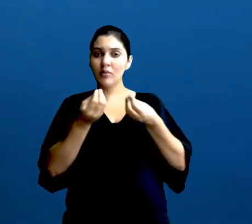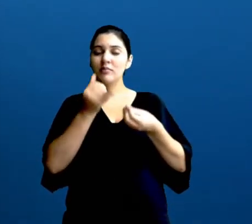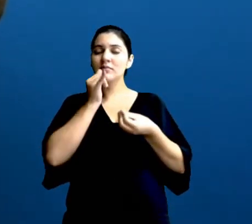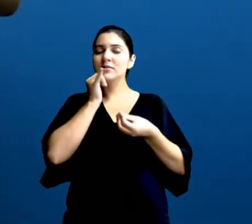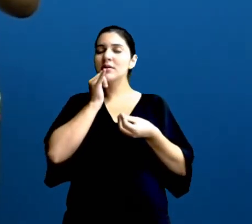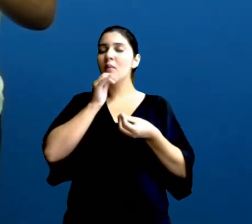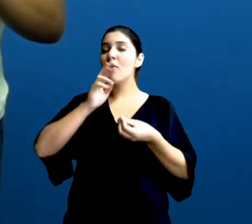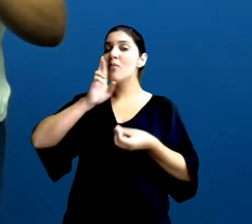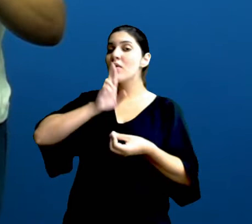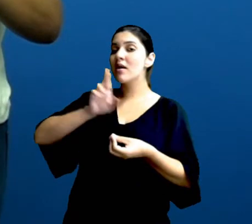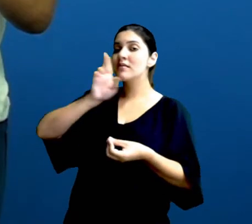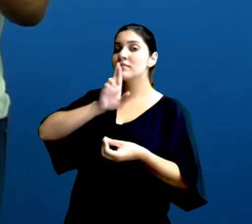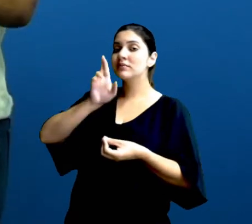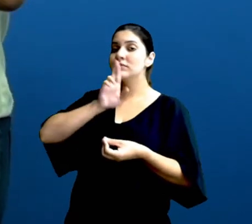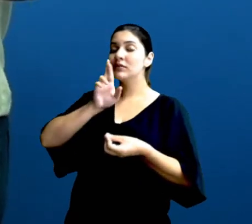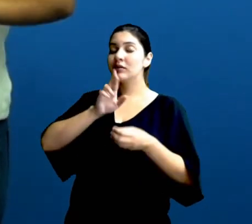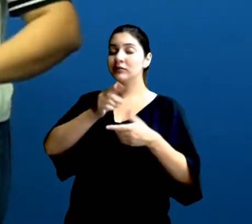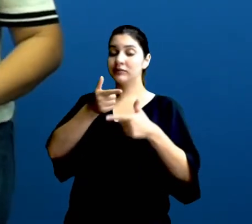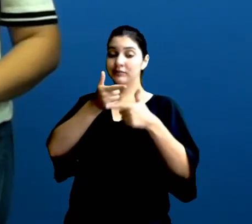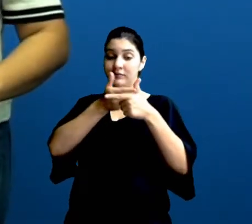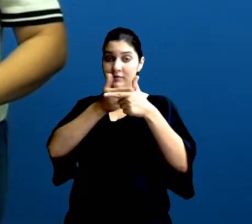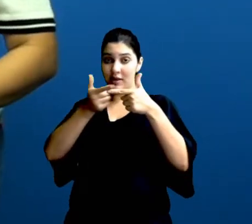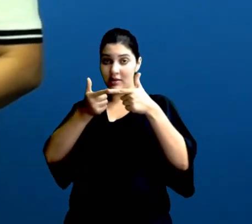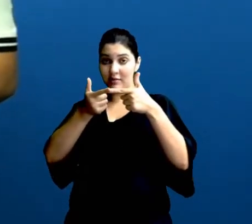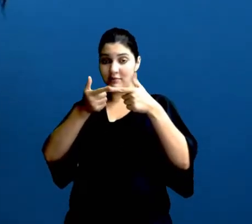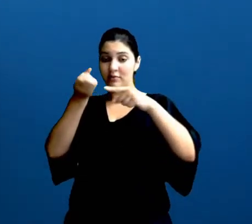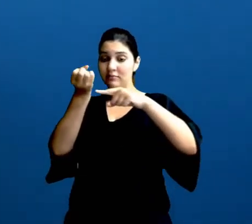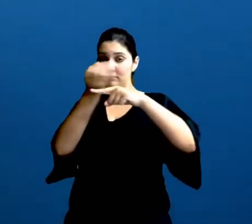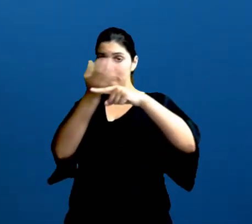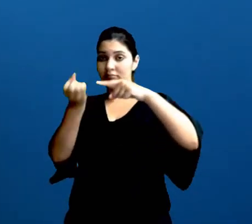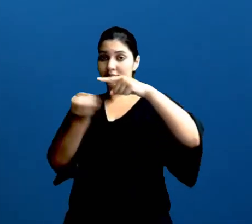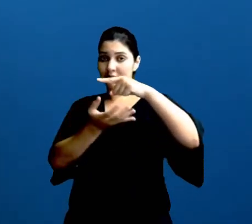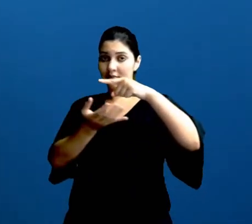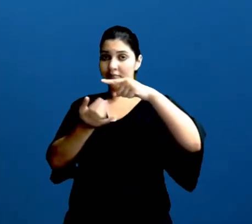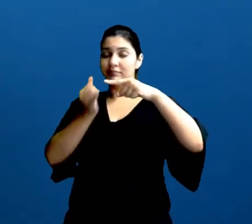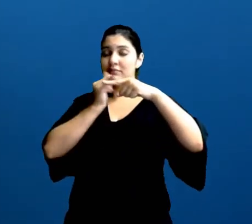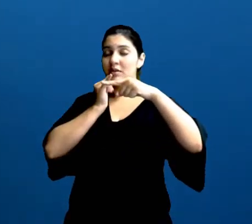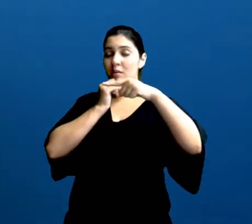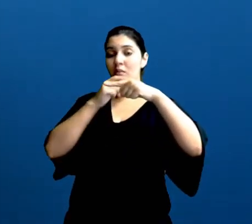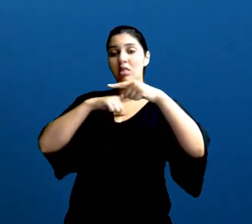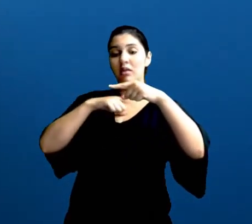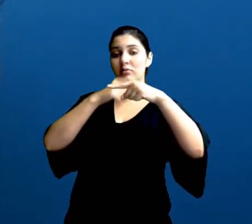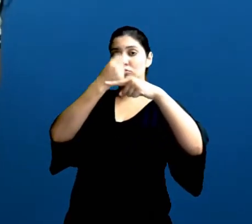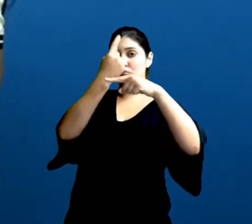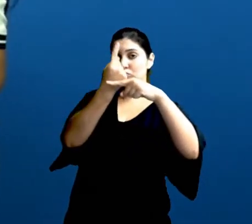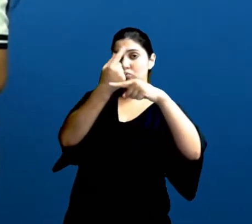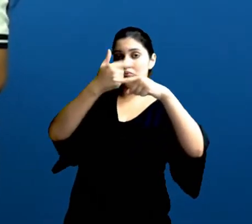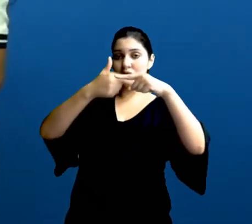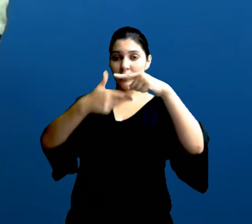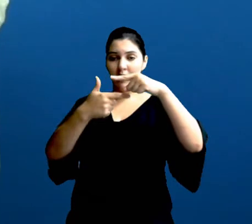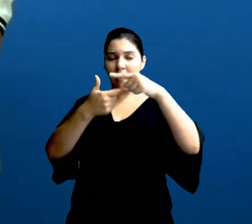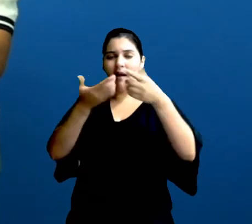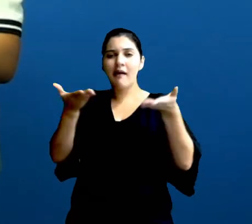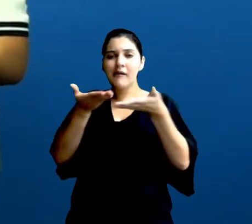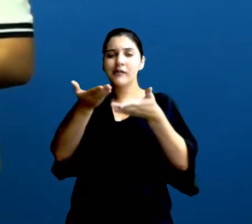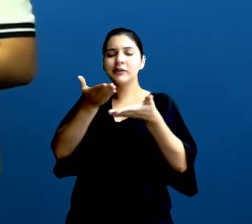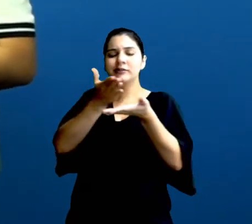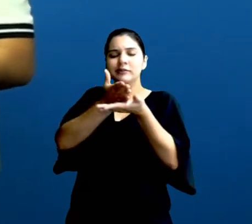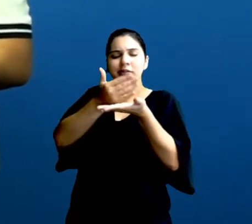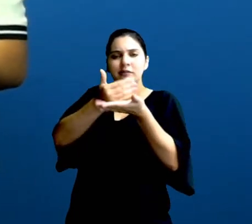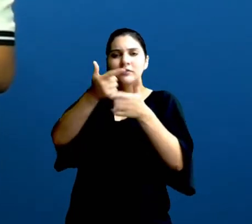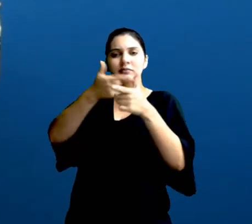o resultado da divisão da fração. Então, eu tenho 1/2, vamos dividir ele, ó.